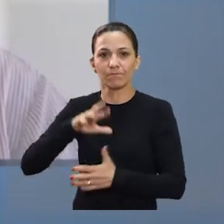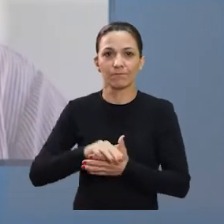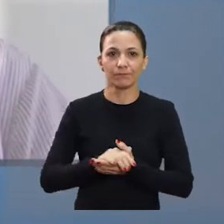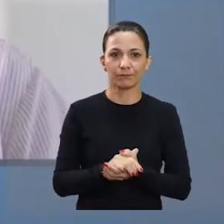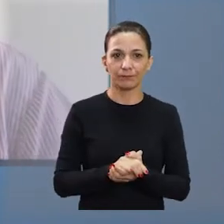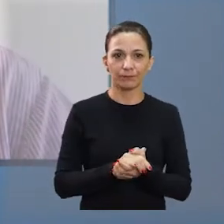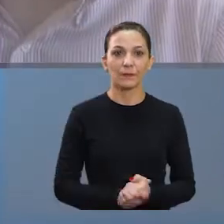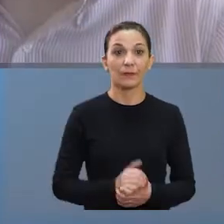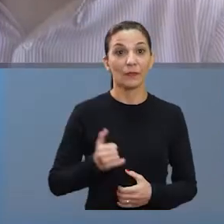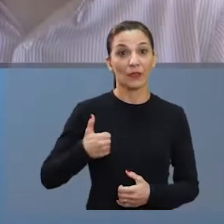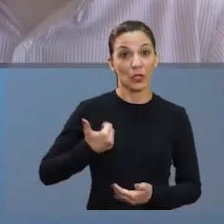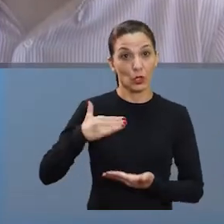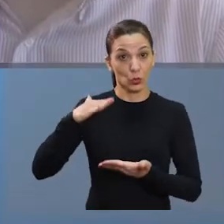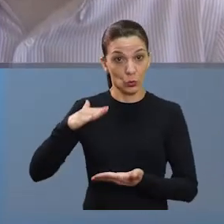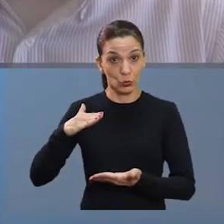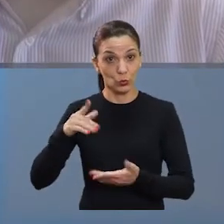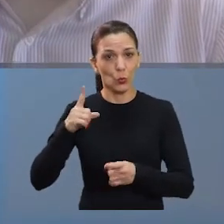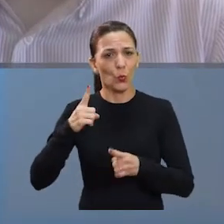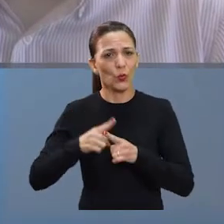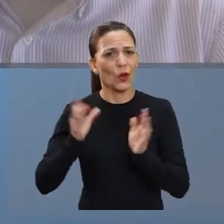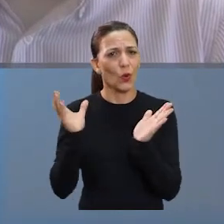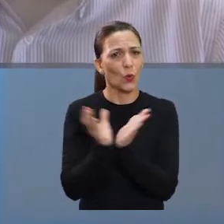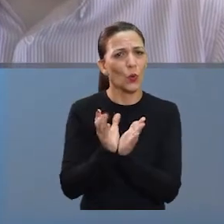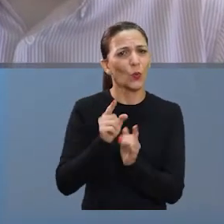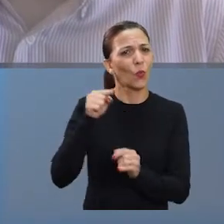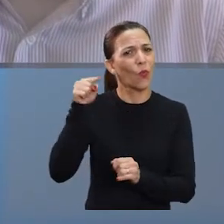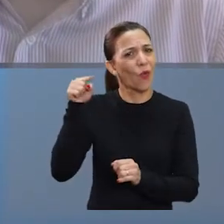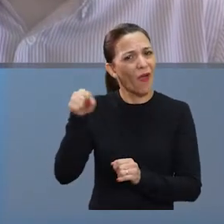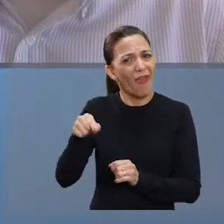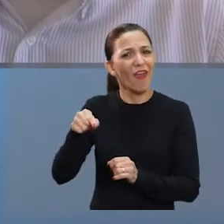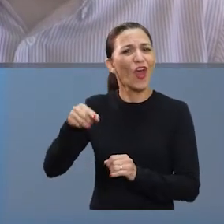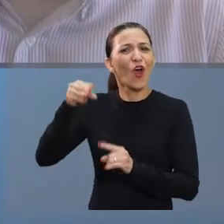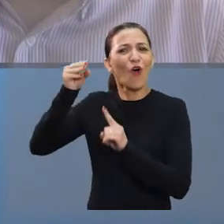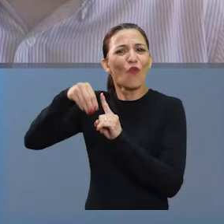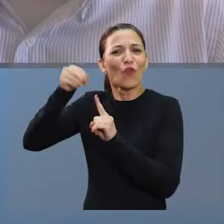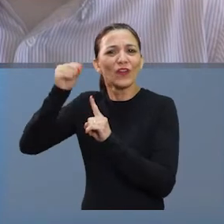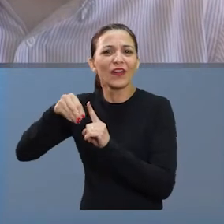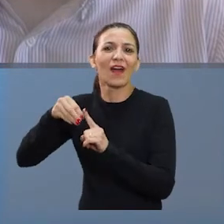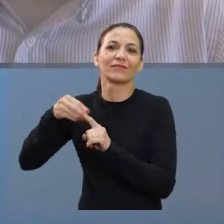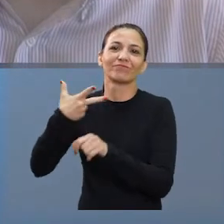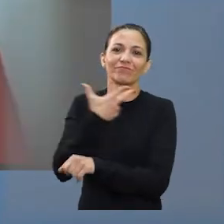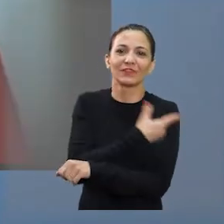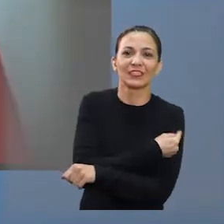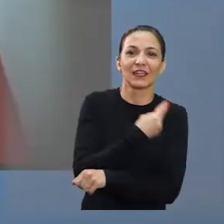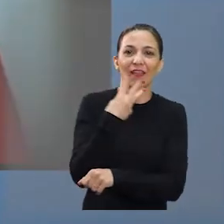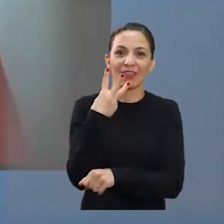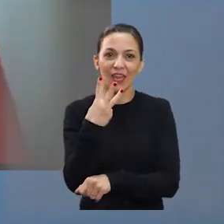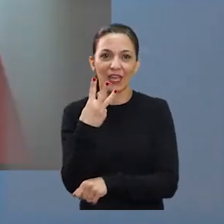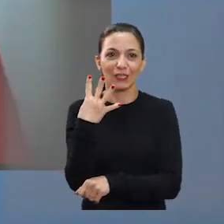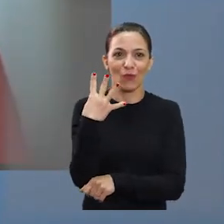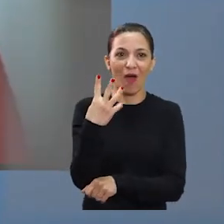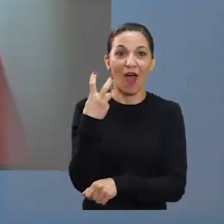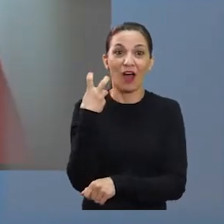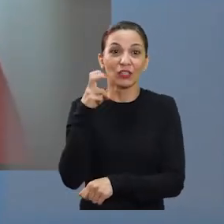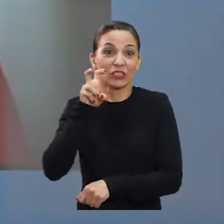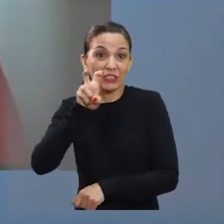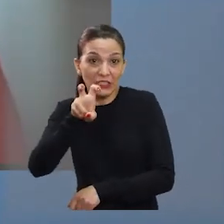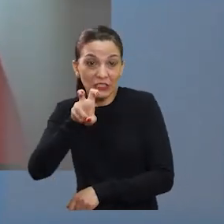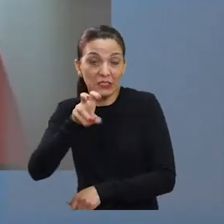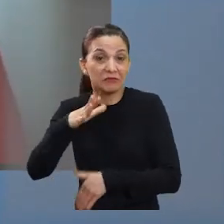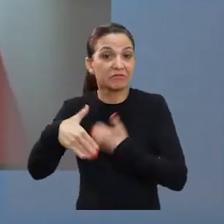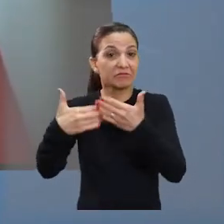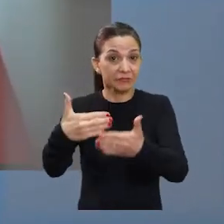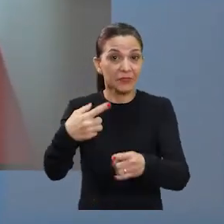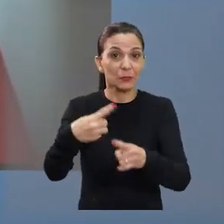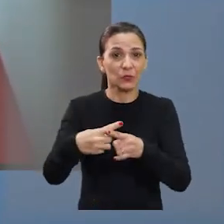foi reduzido. Doutor Flávio, e você falou sobre idosos, né? Por que esse grupo ainda continua tão vulnerável? Por